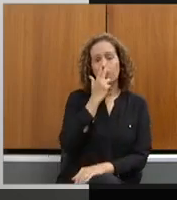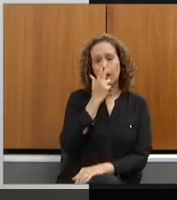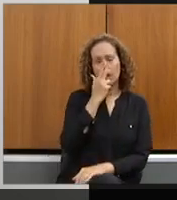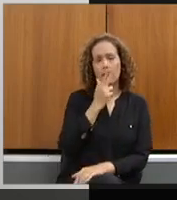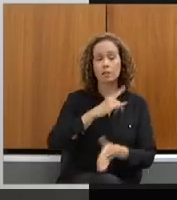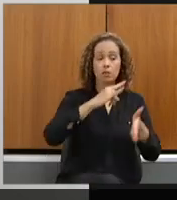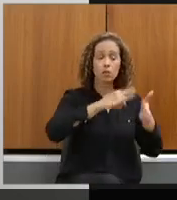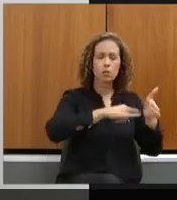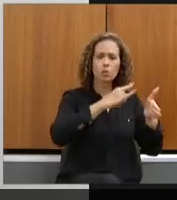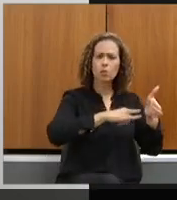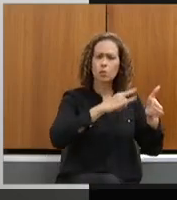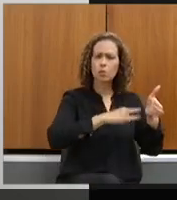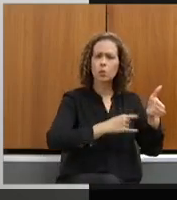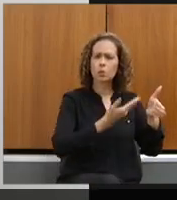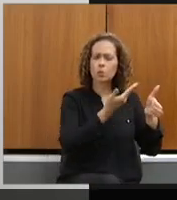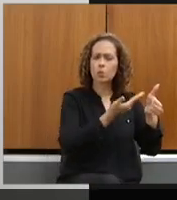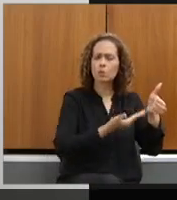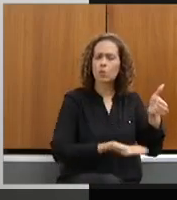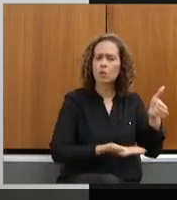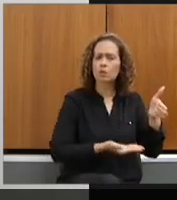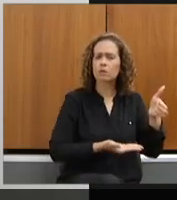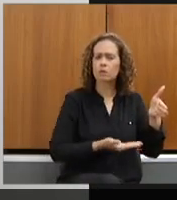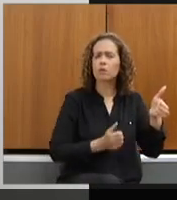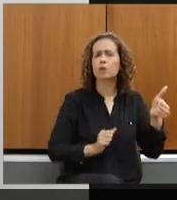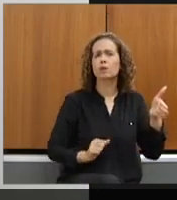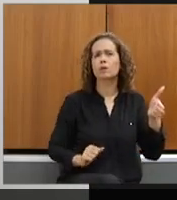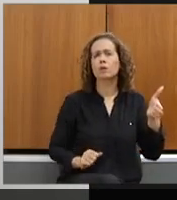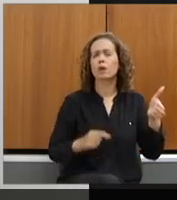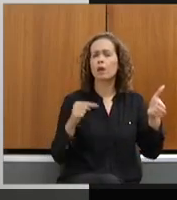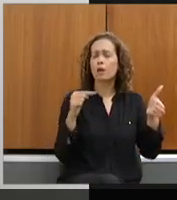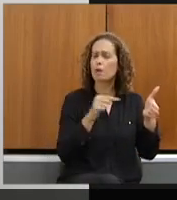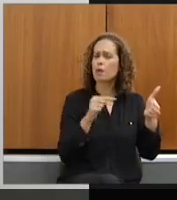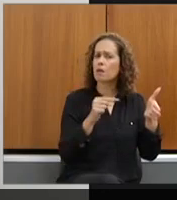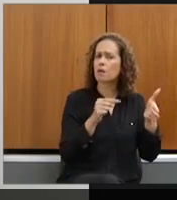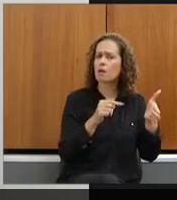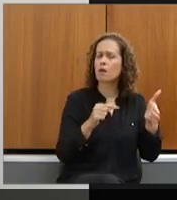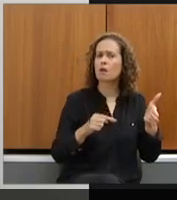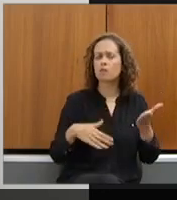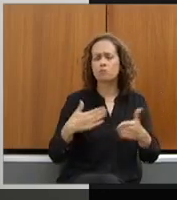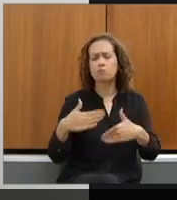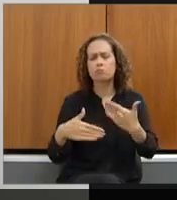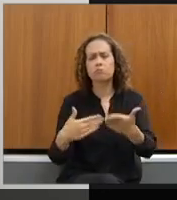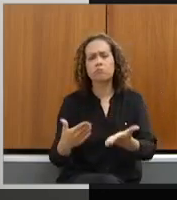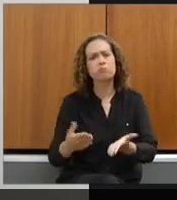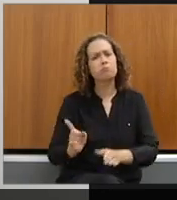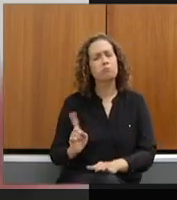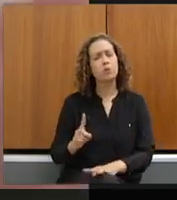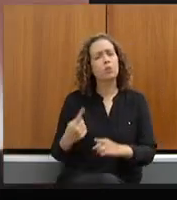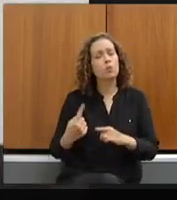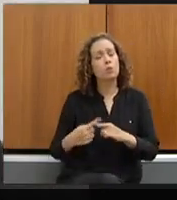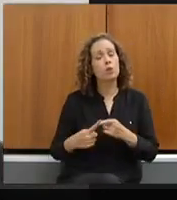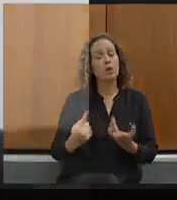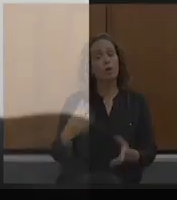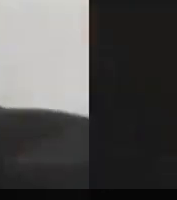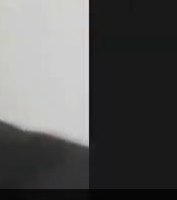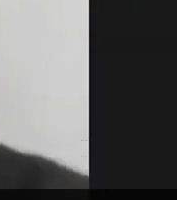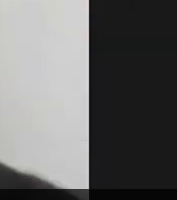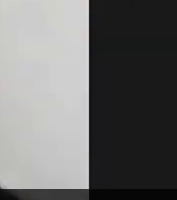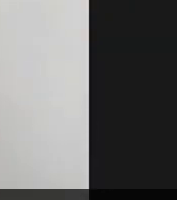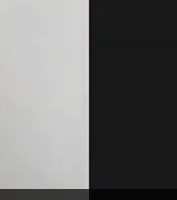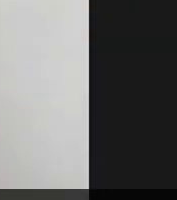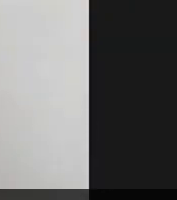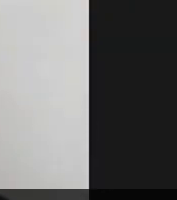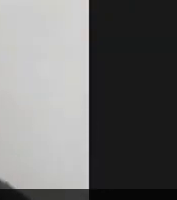memorando ainda que não seja um documento definitivo é não avançaram as tratativas porque inclusive Minas Gerais não